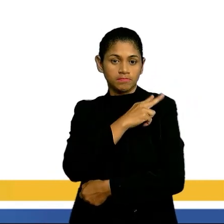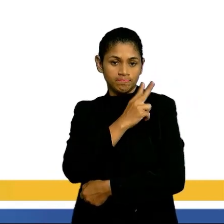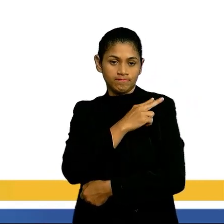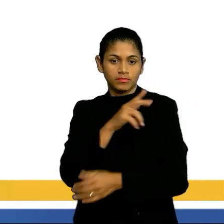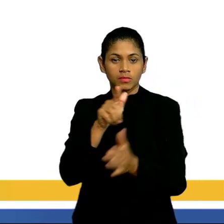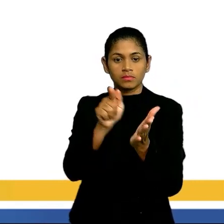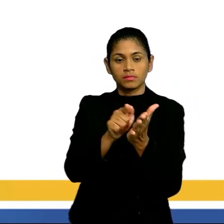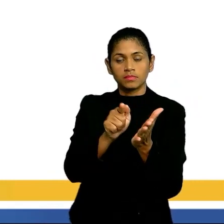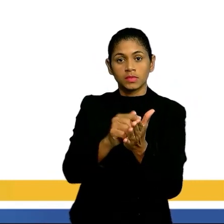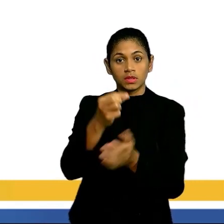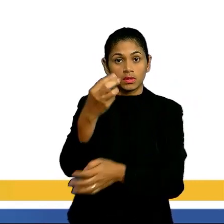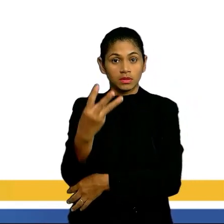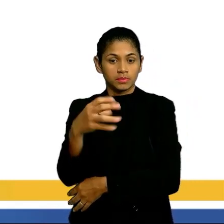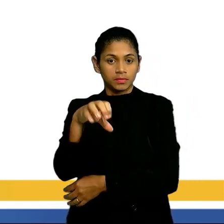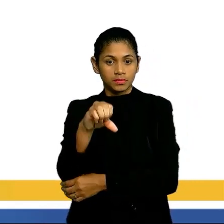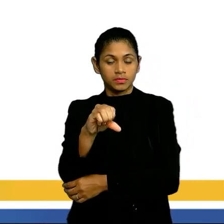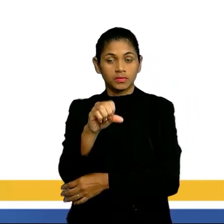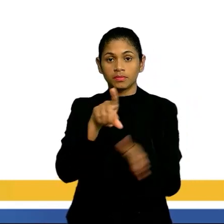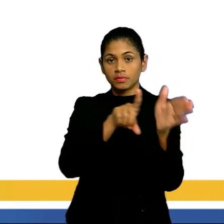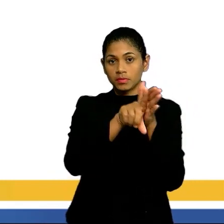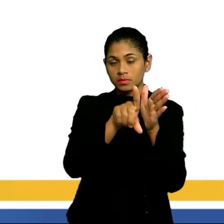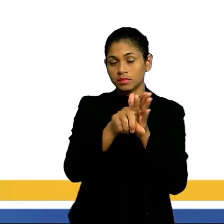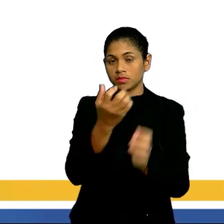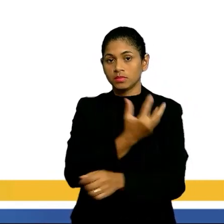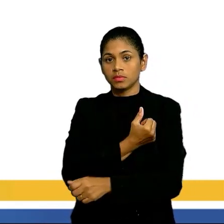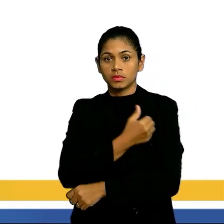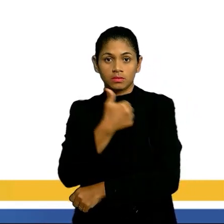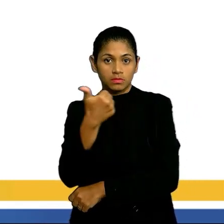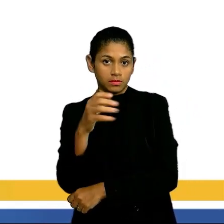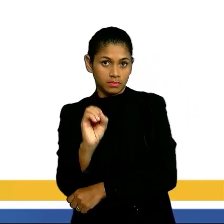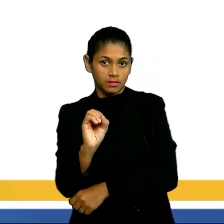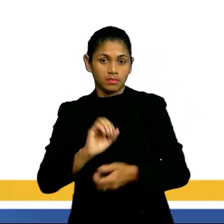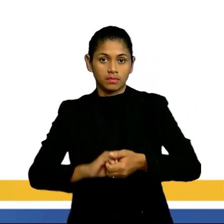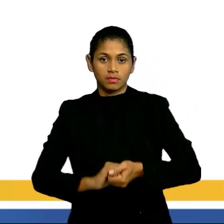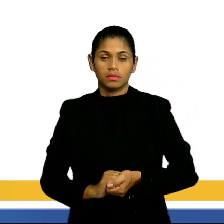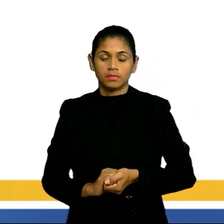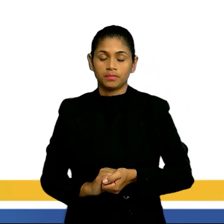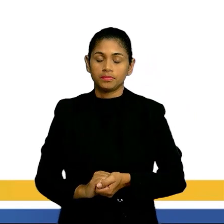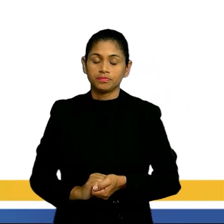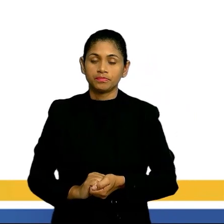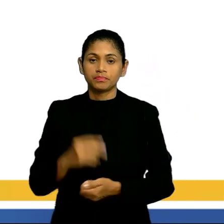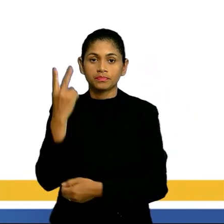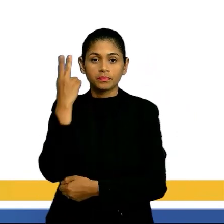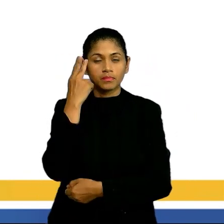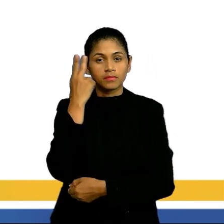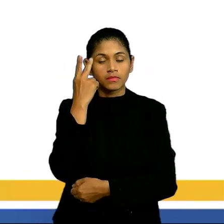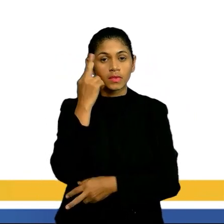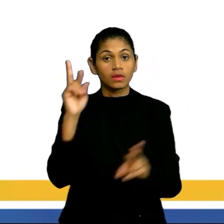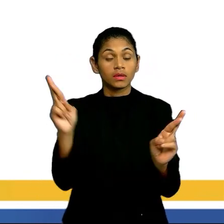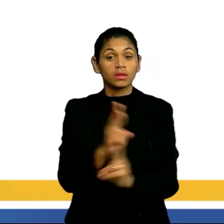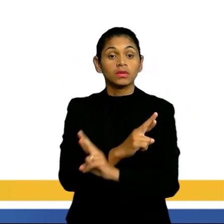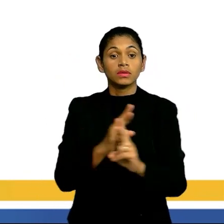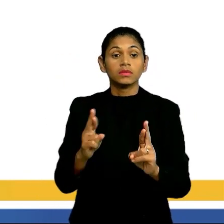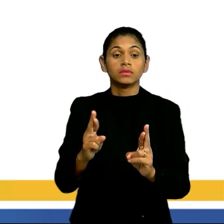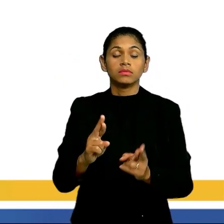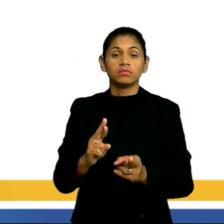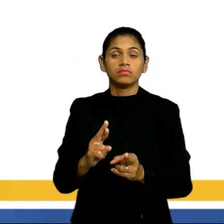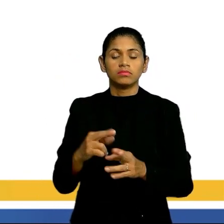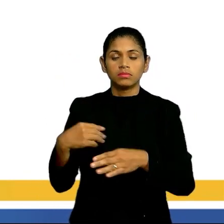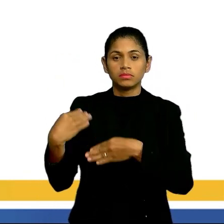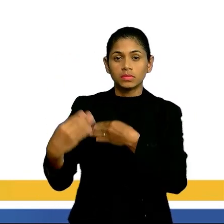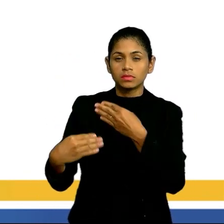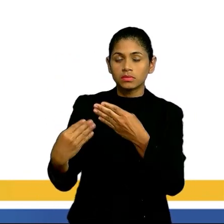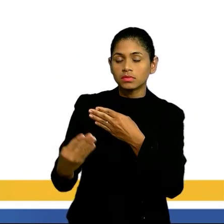página 39, questão 10, tá certo? Pessoal, é comum relacionar a